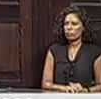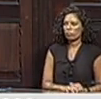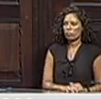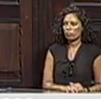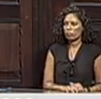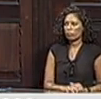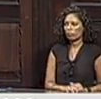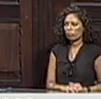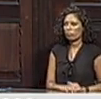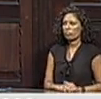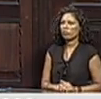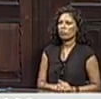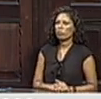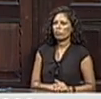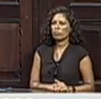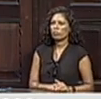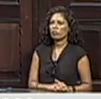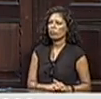Não havendo quem queira